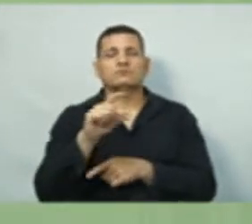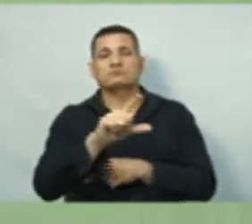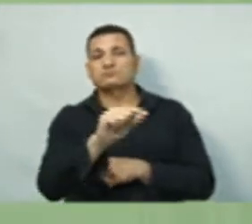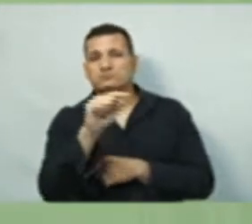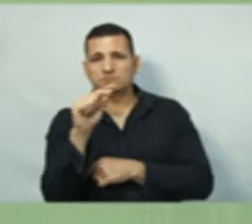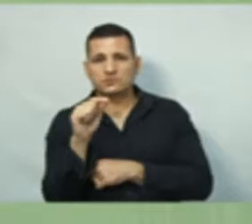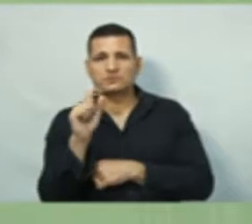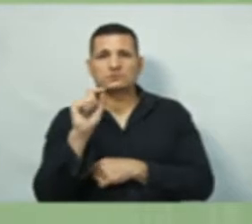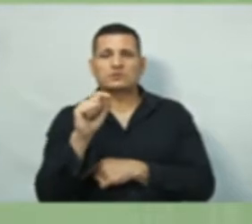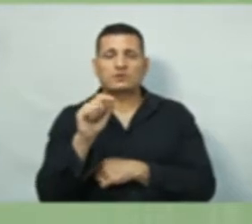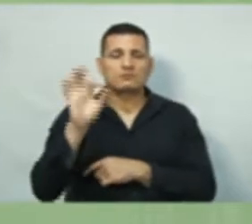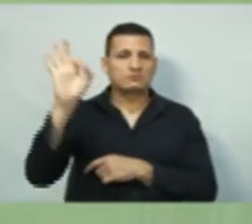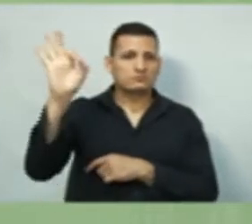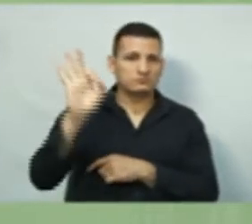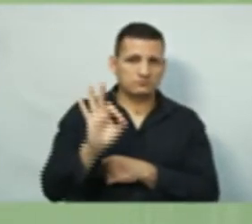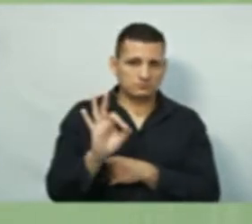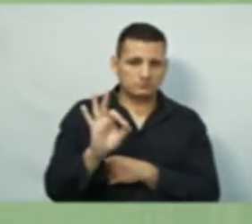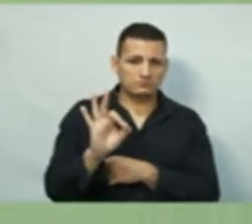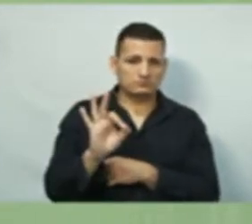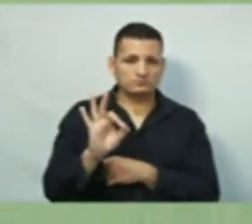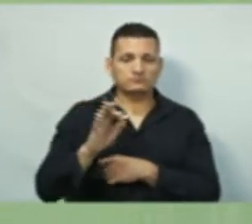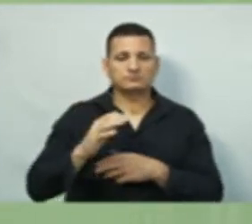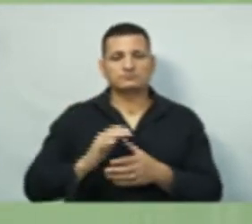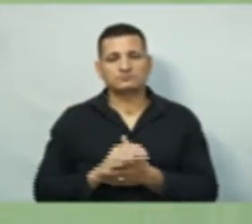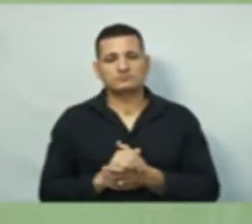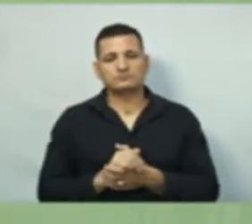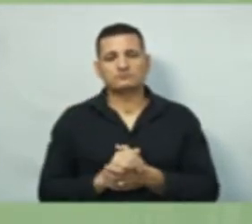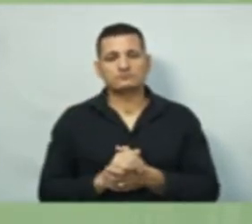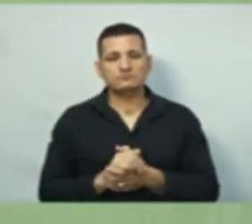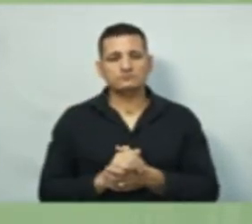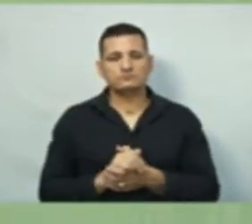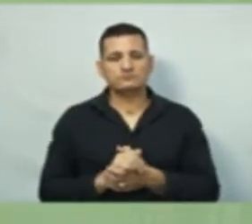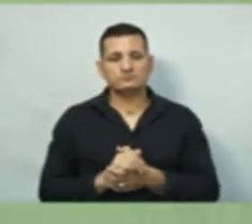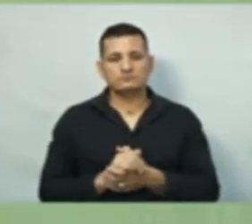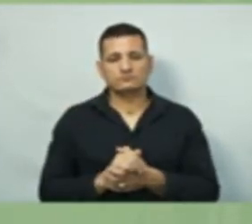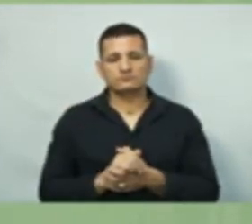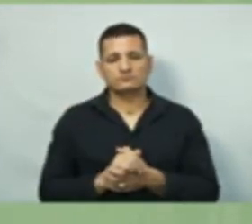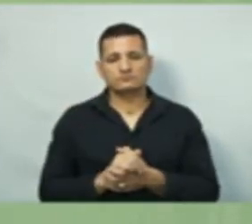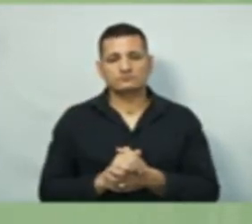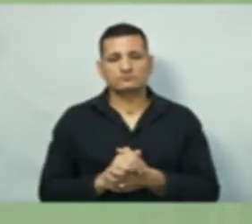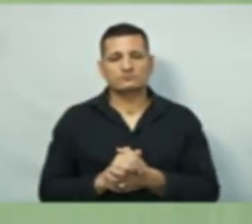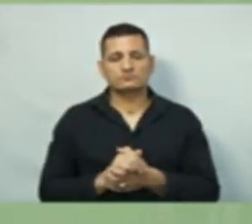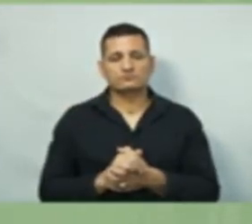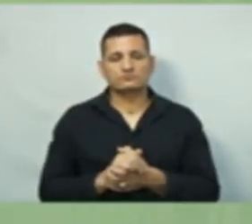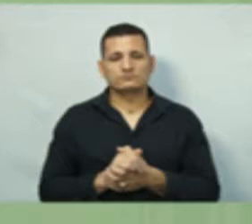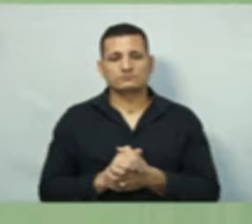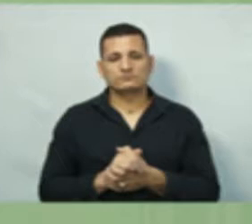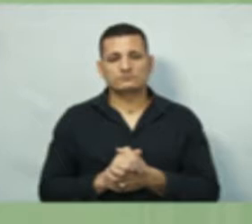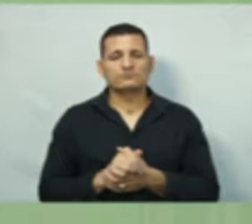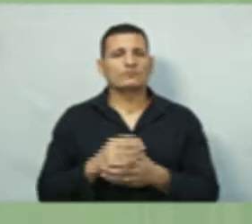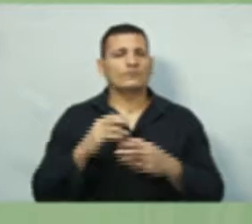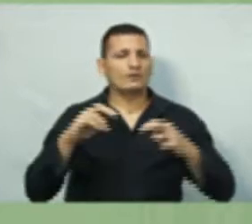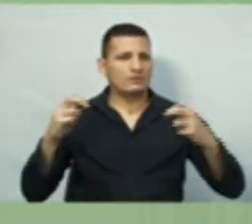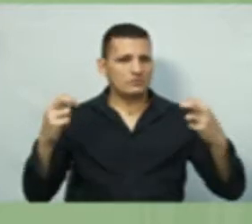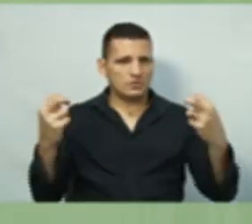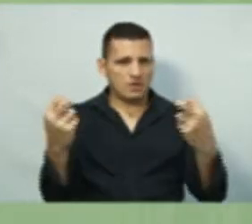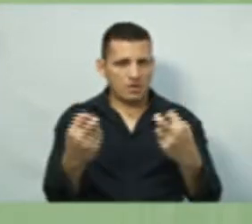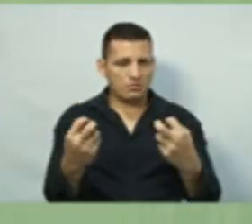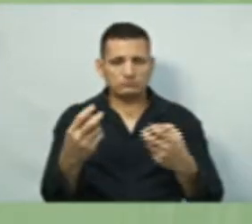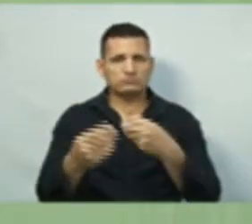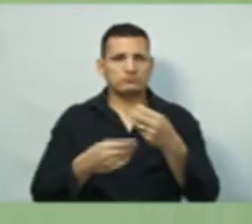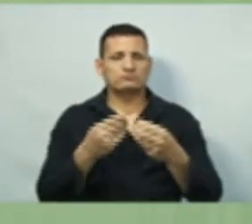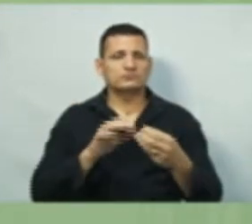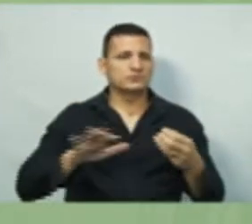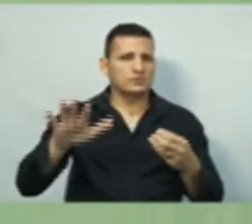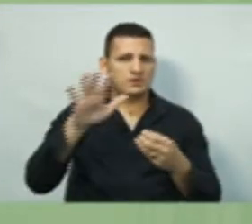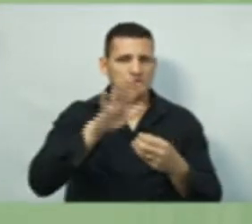da proporcionalidade. O quórum de funcionamento e deliberação da Assembleia Geral, baseado no